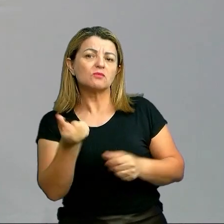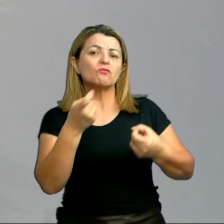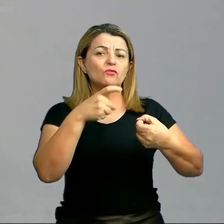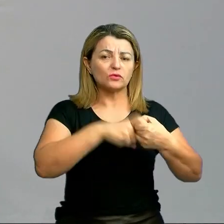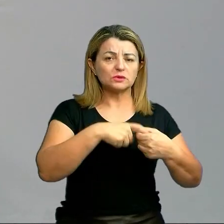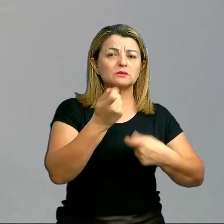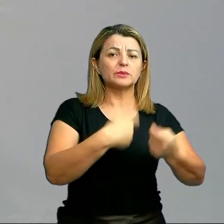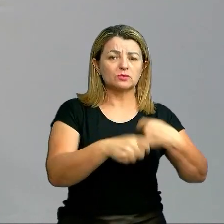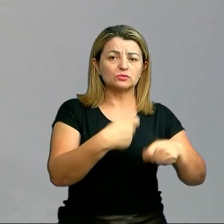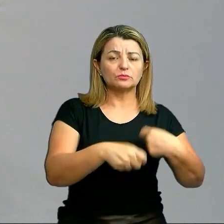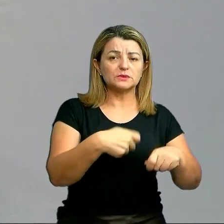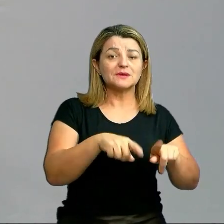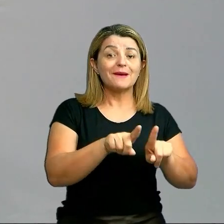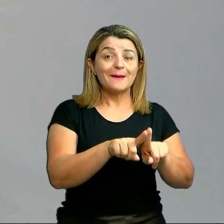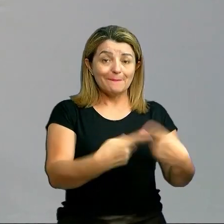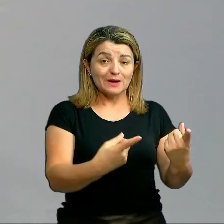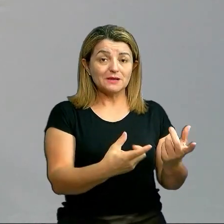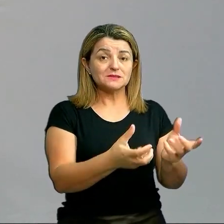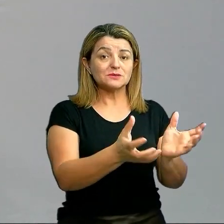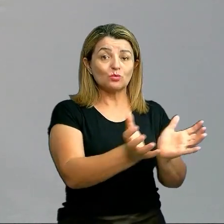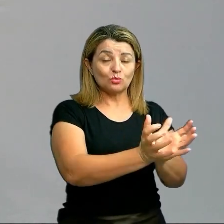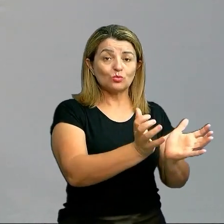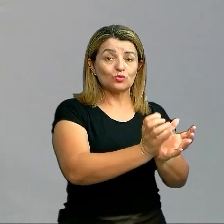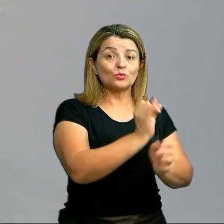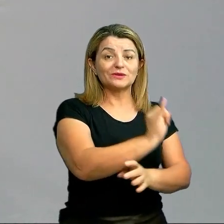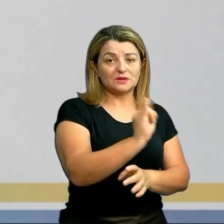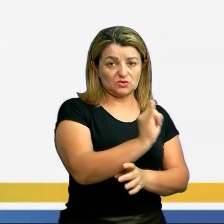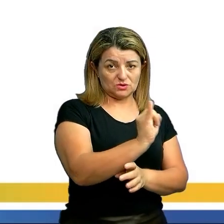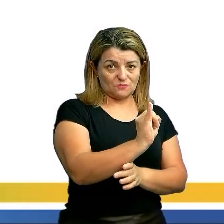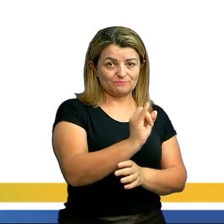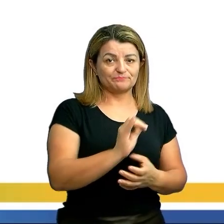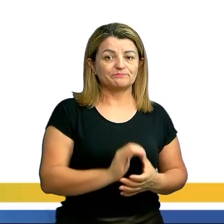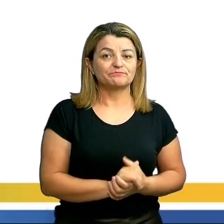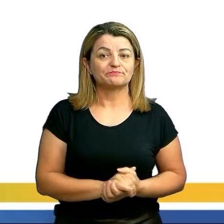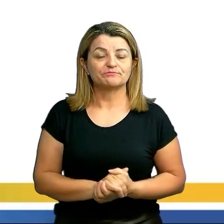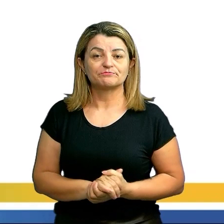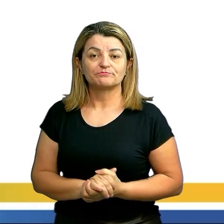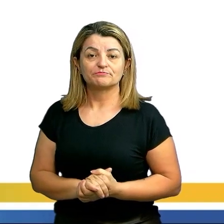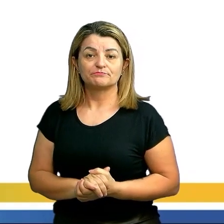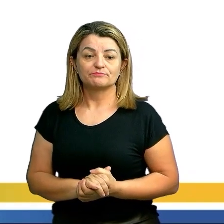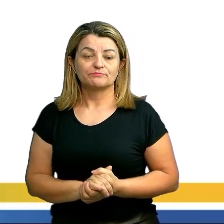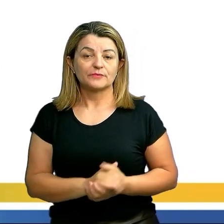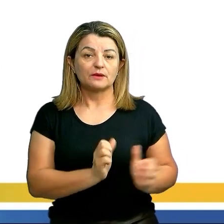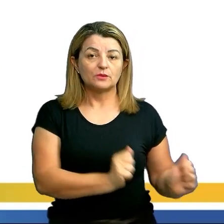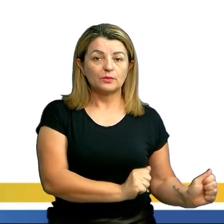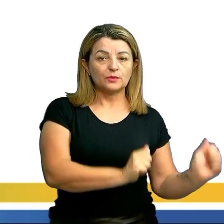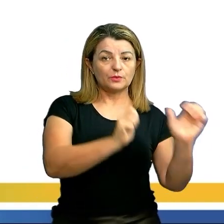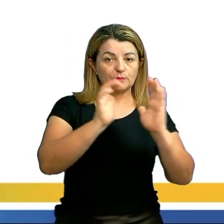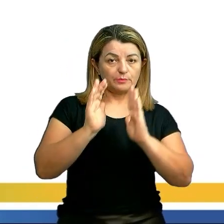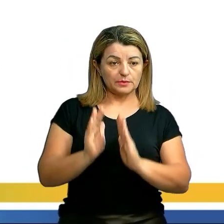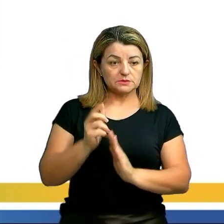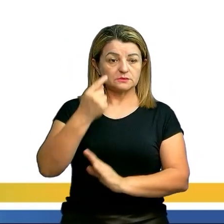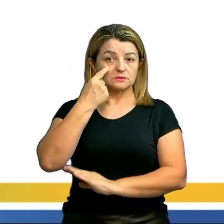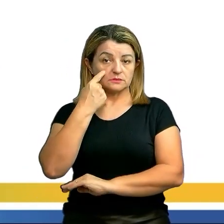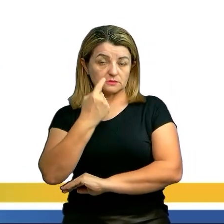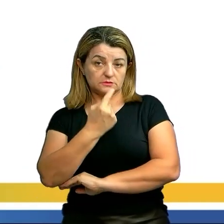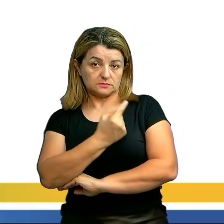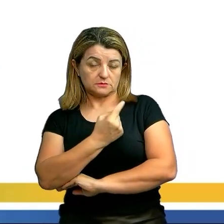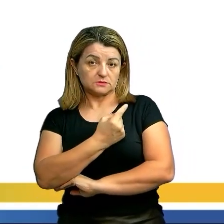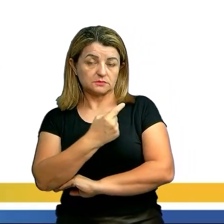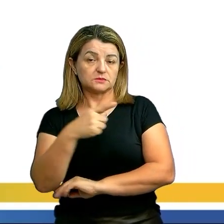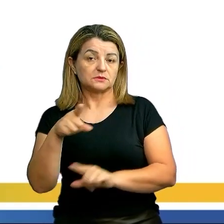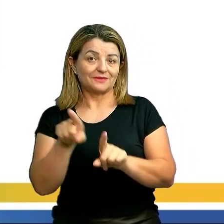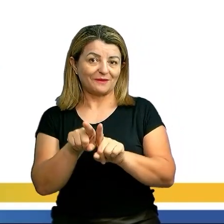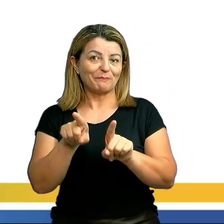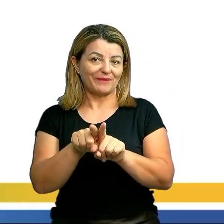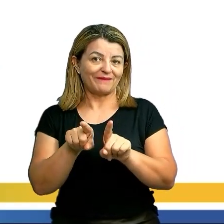são organizações internacionais, certo? Passando adiante, a gente fala justamente sobre